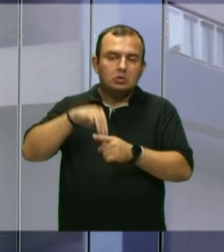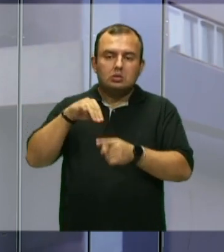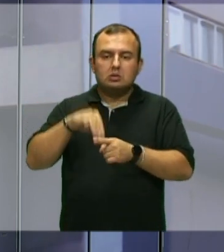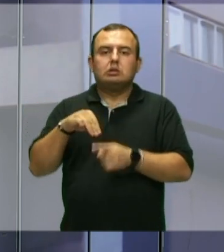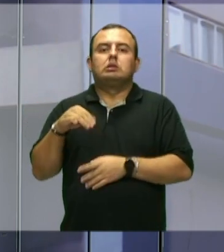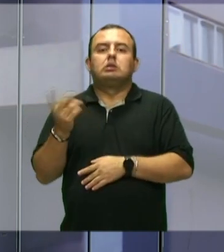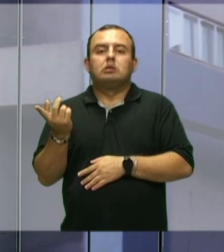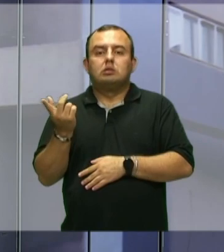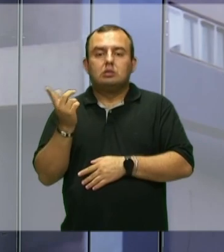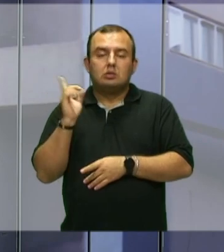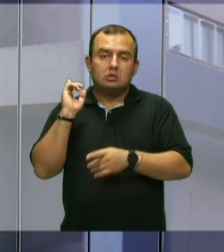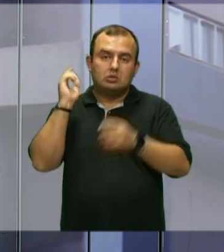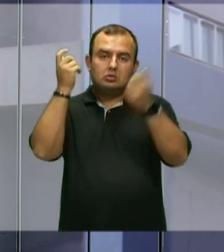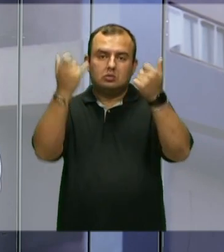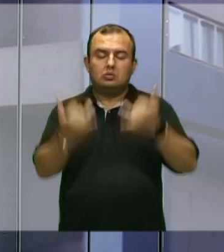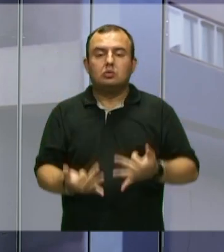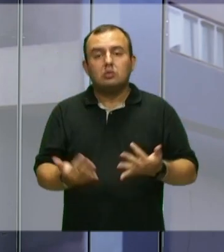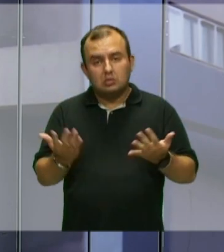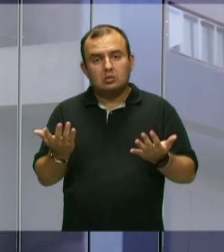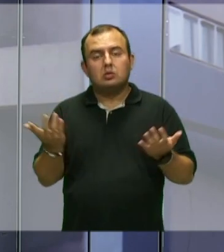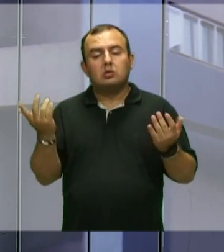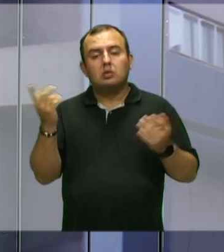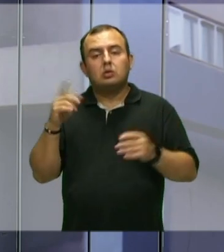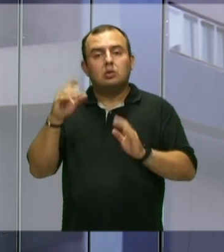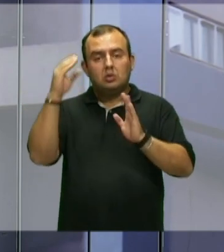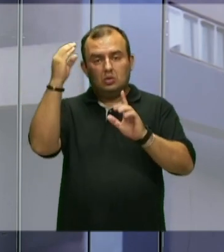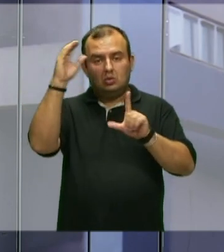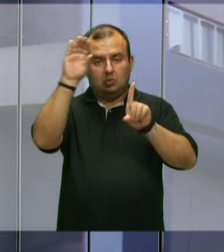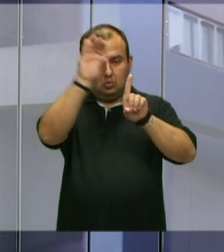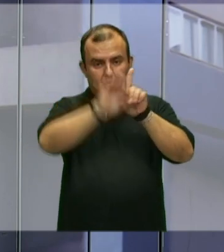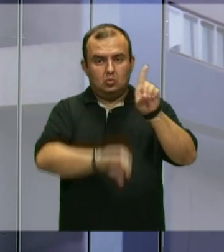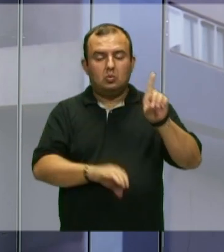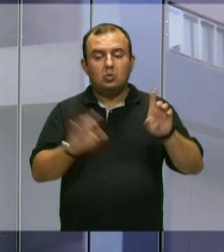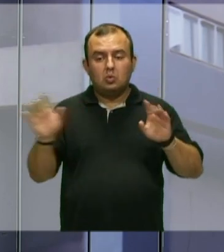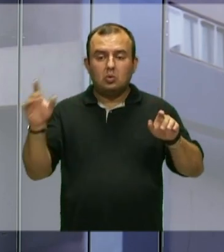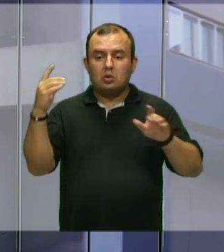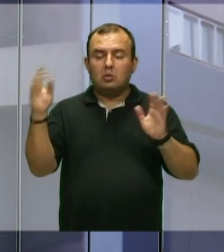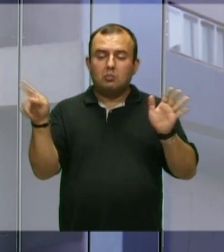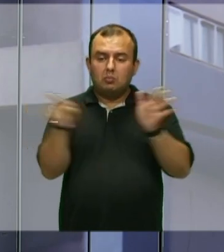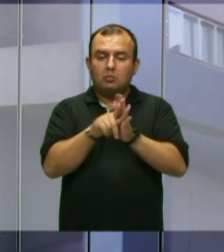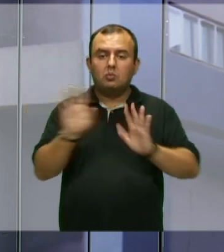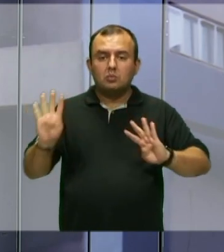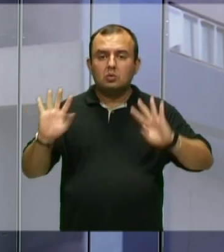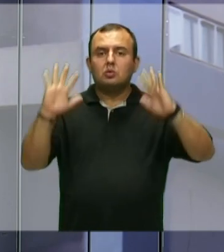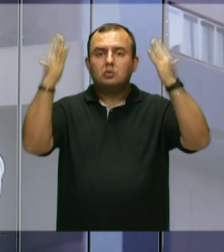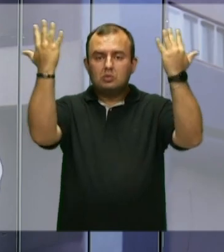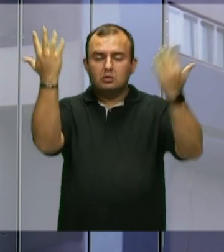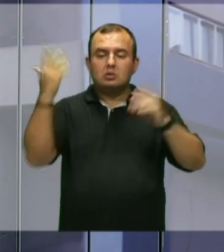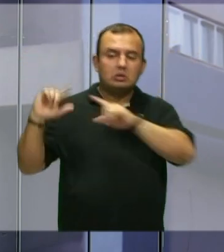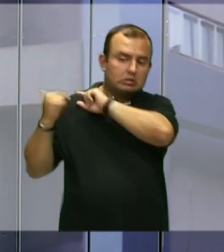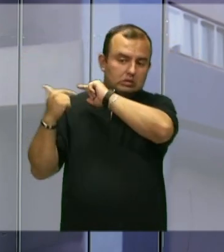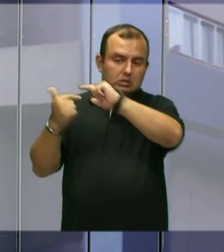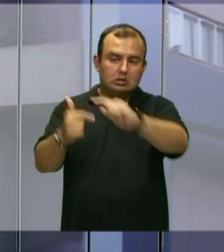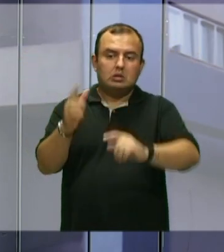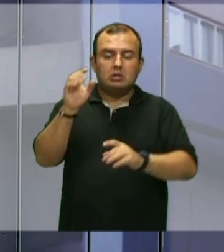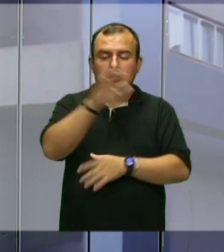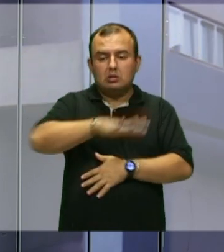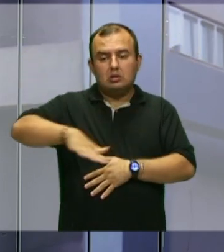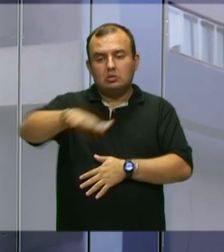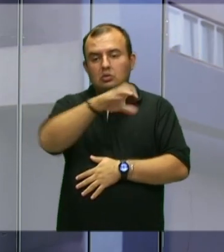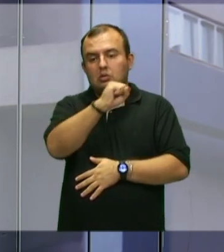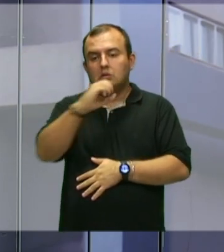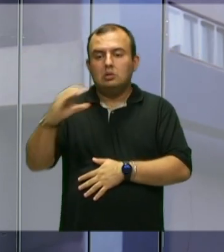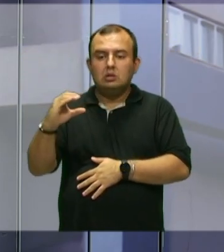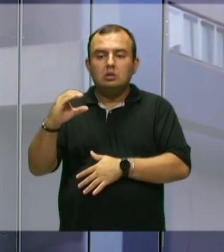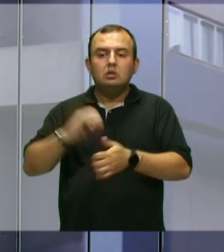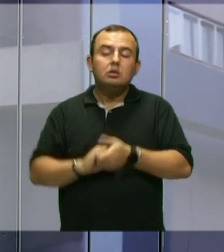que constava e consta no calendário de festas tradicionais em Santa Catarina.